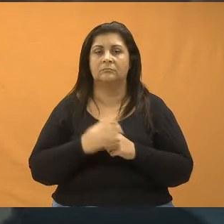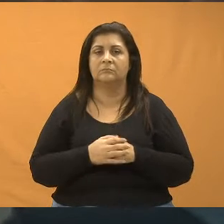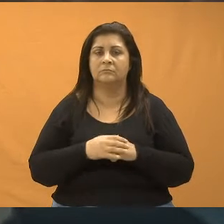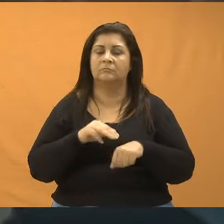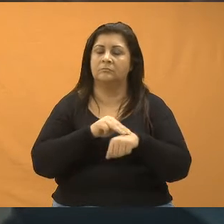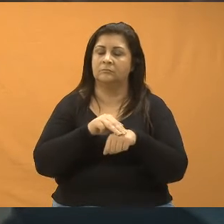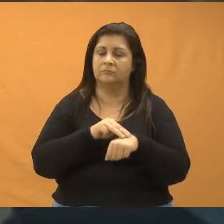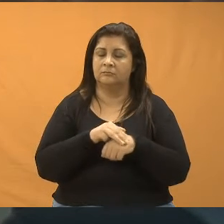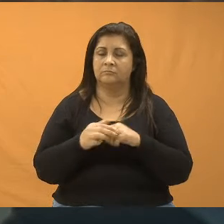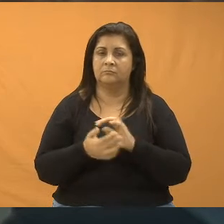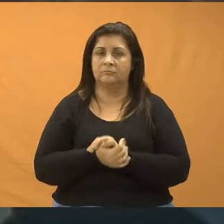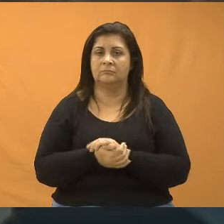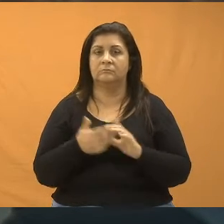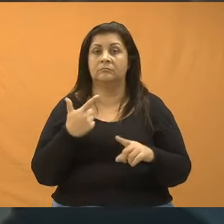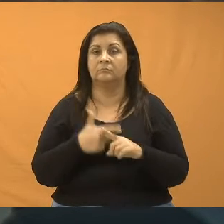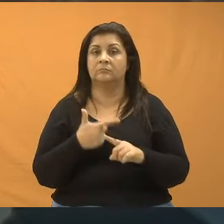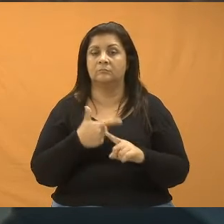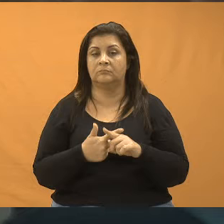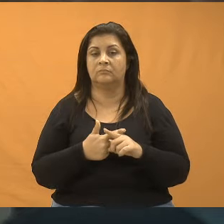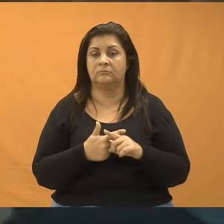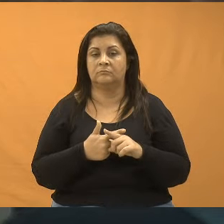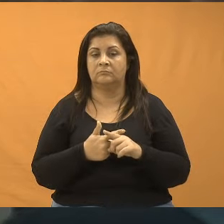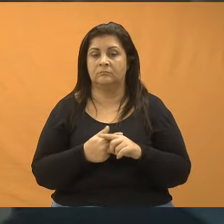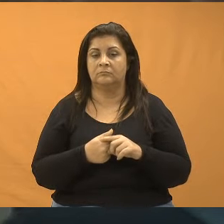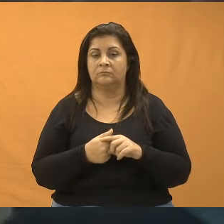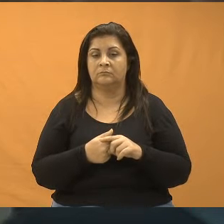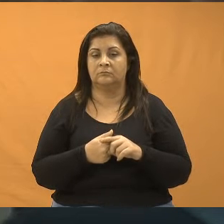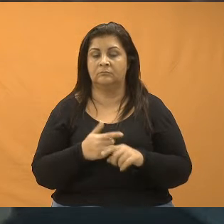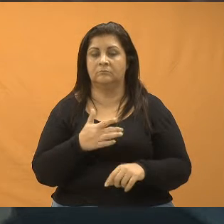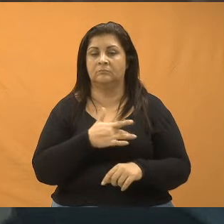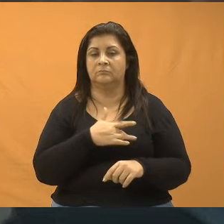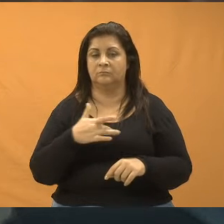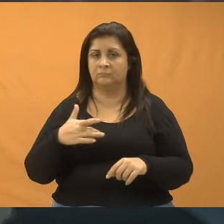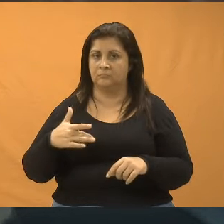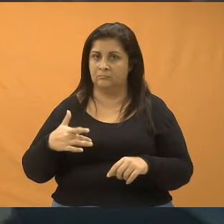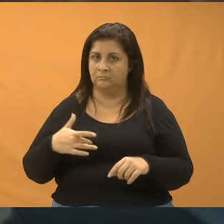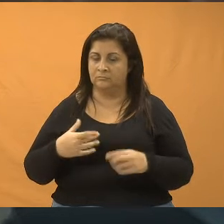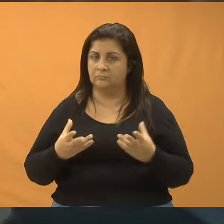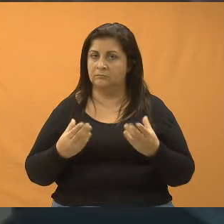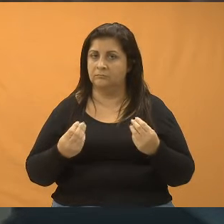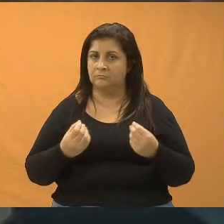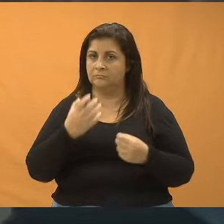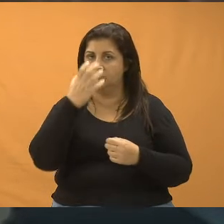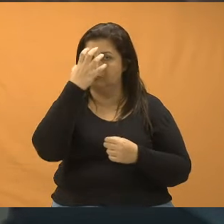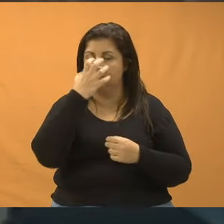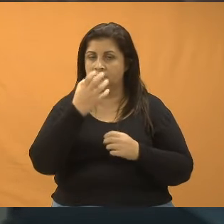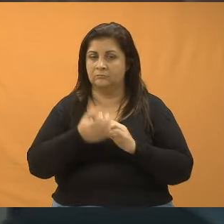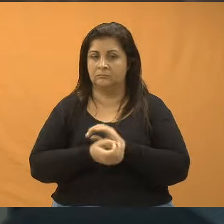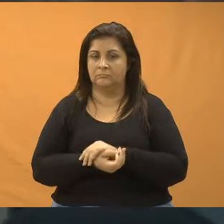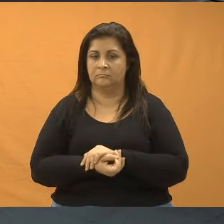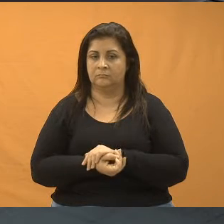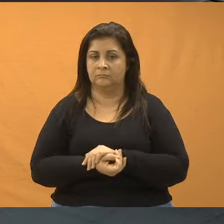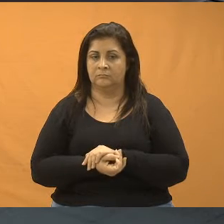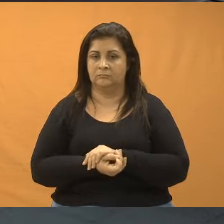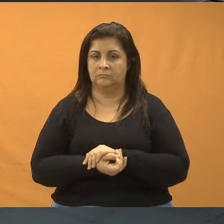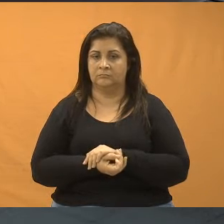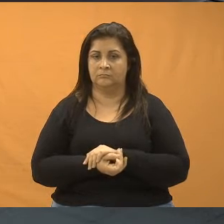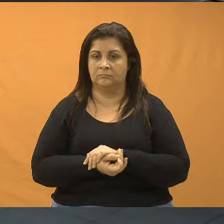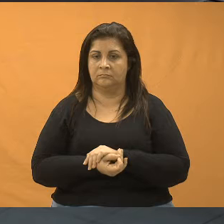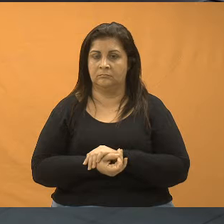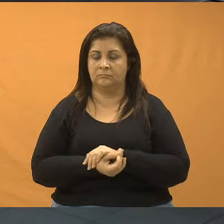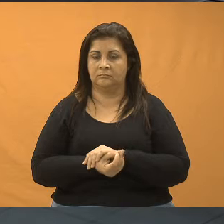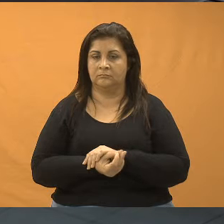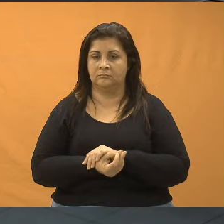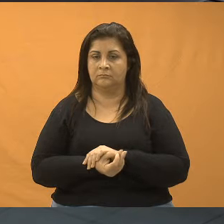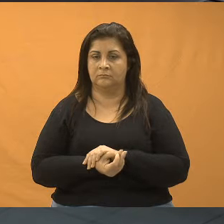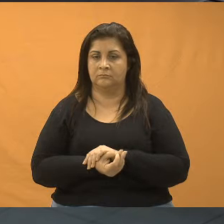essa discussão, porque saúde pública é coisa muito séria. É só ponderando, né? As